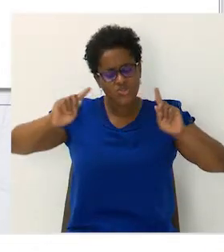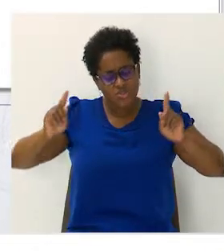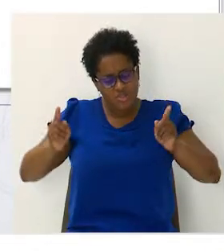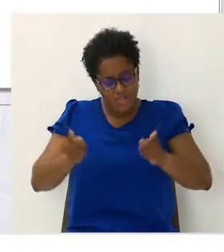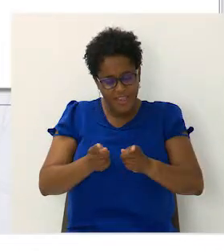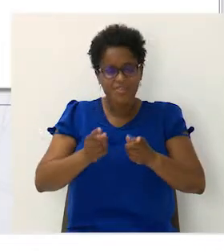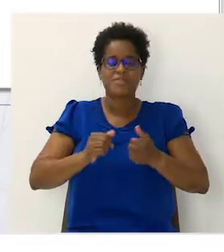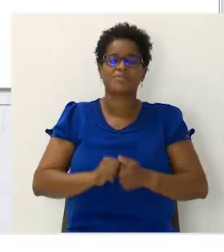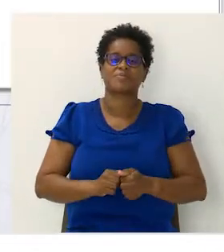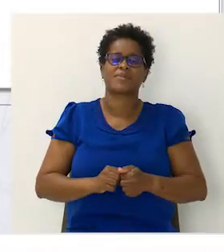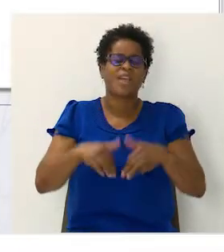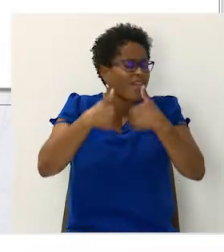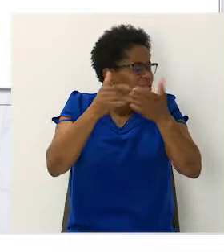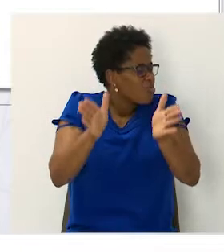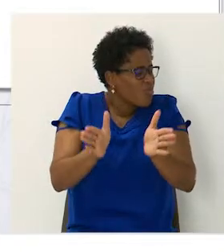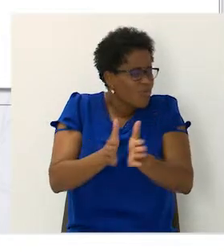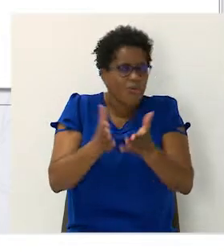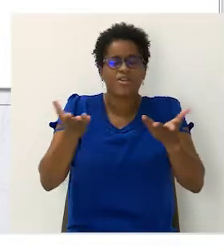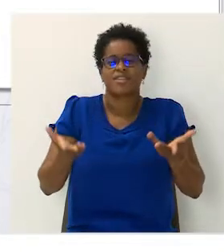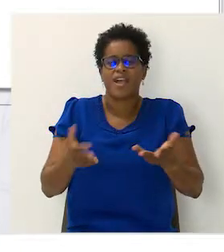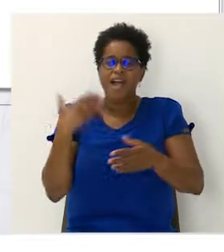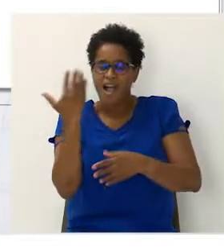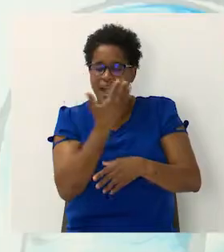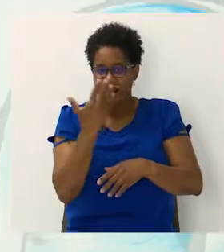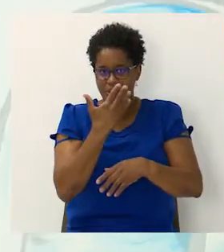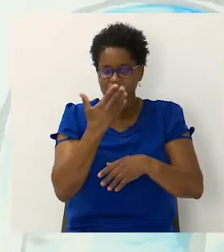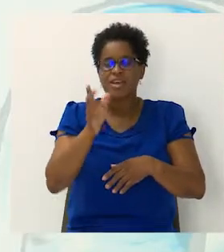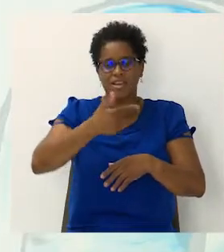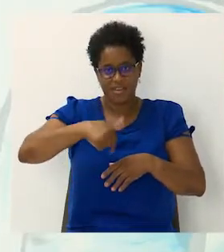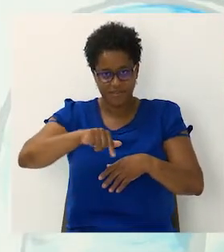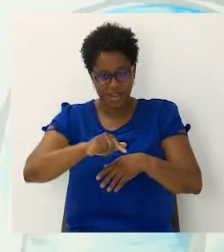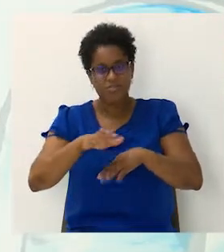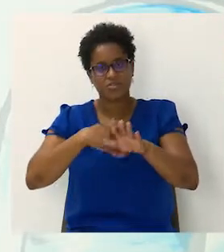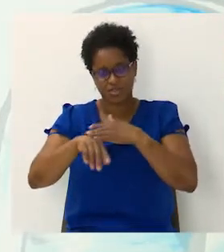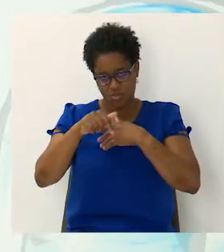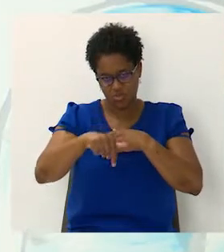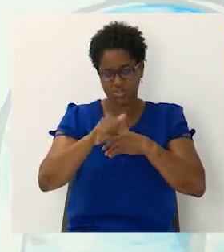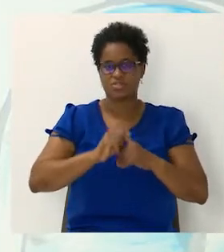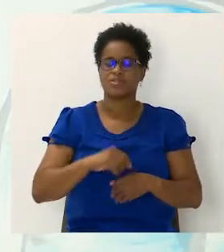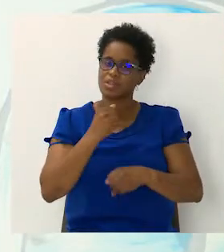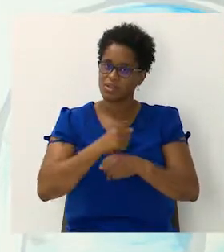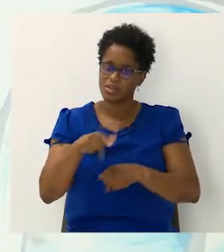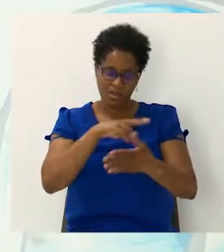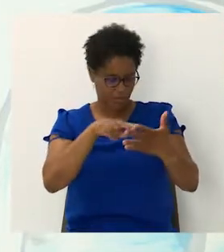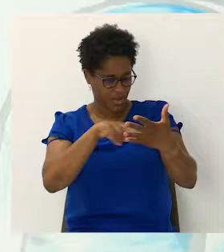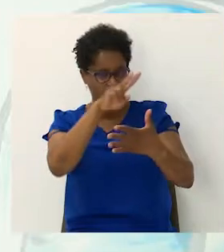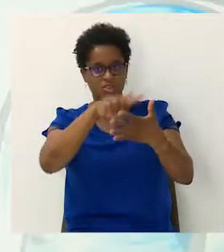sintética toda a aula que vamos desenvolver hoje. Vamos ler o